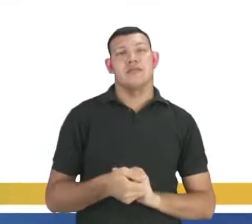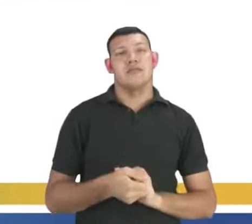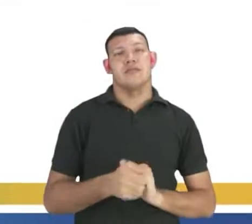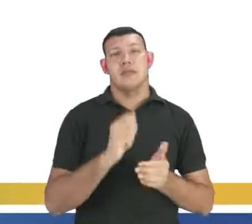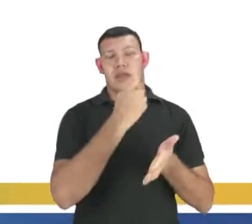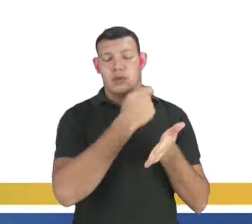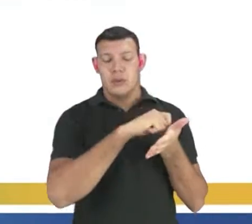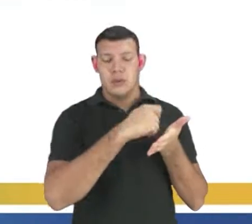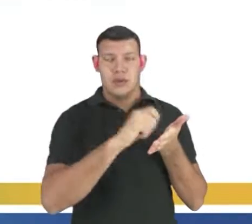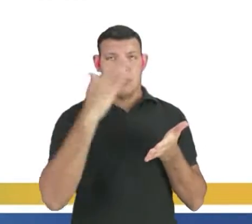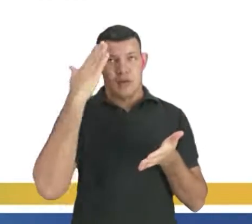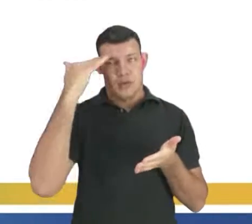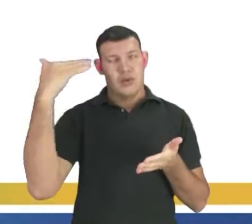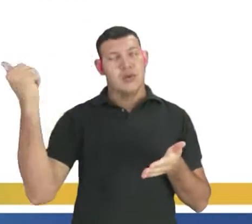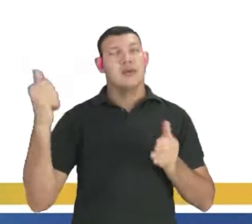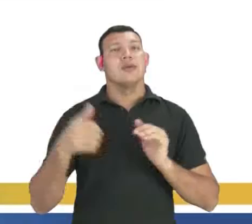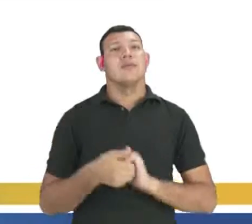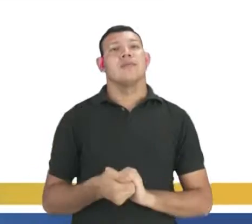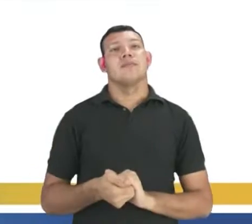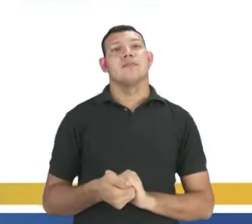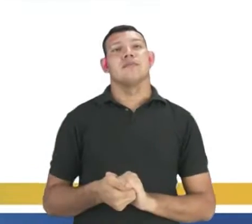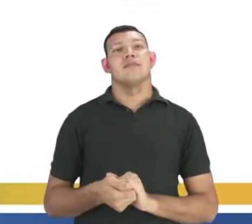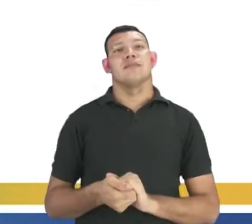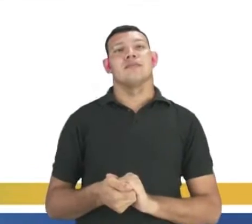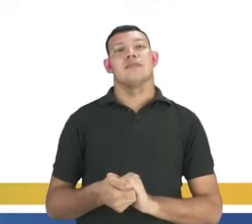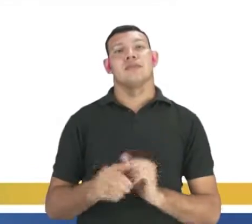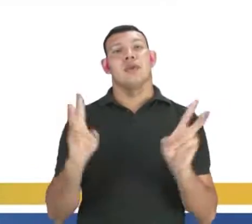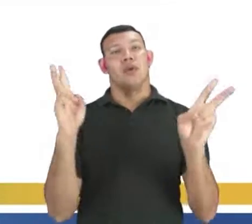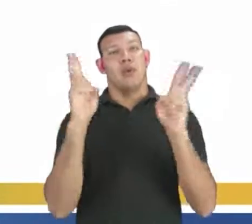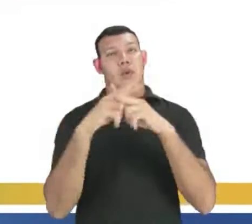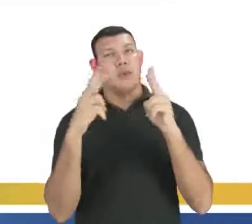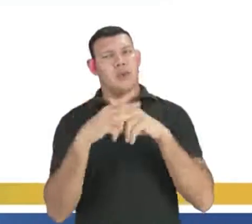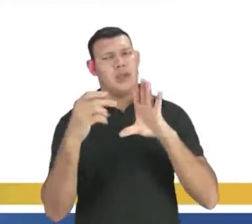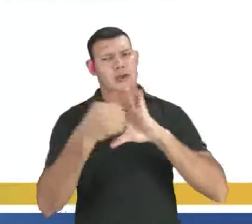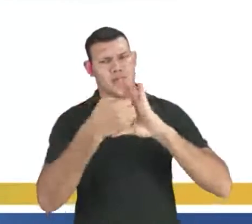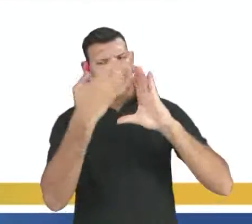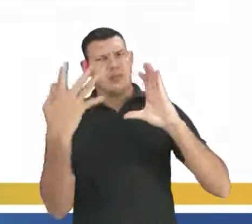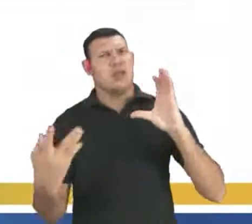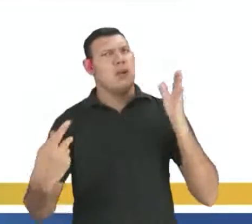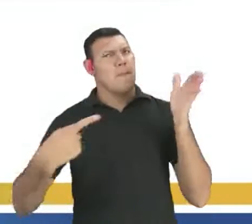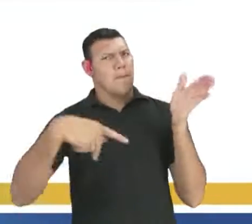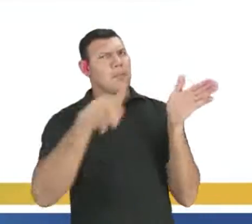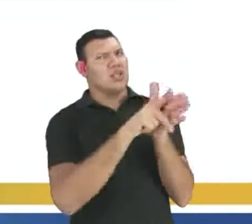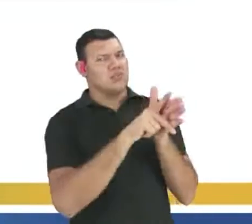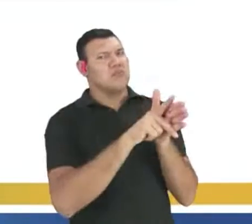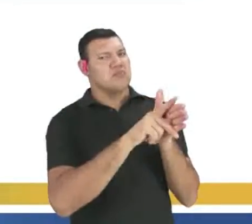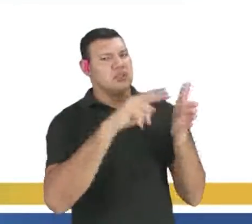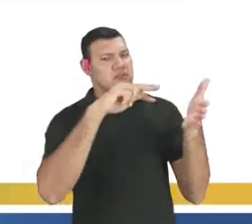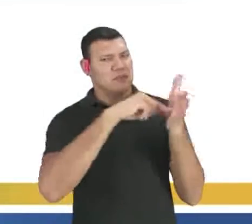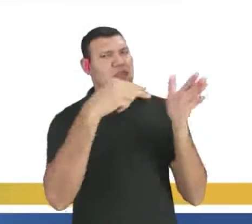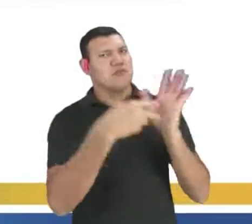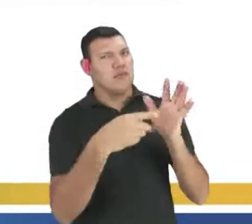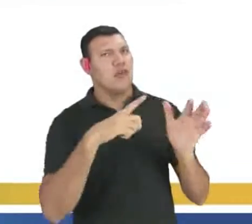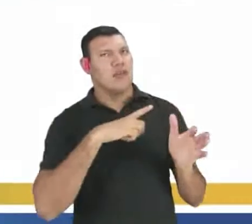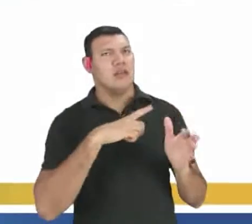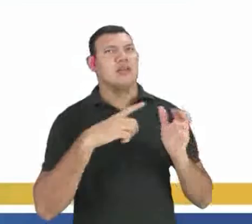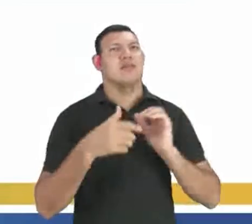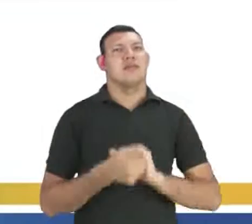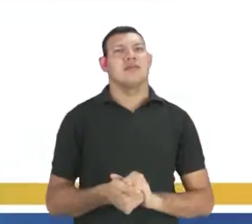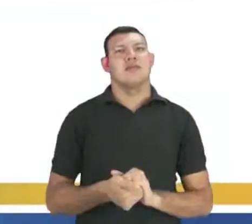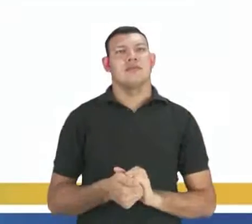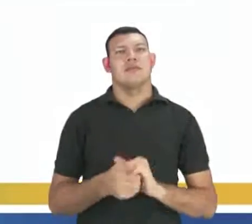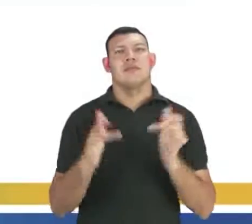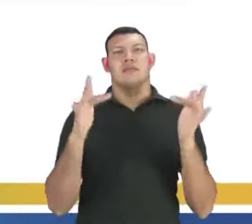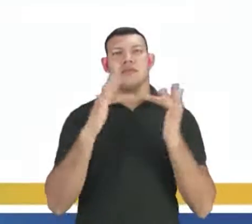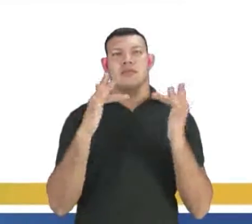ele cita o quê? As lutas são compostas de algumas características que as definem, sendo essas: o